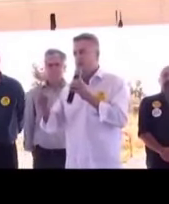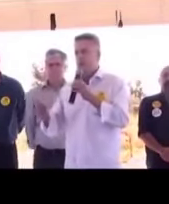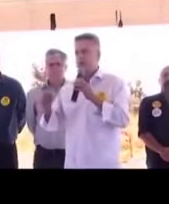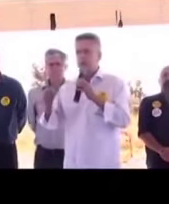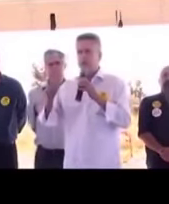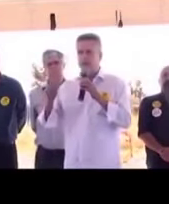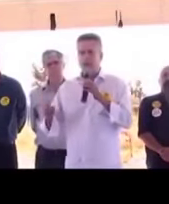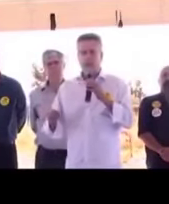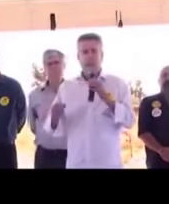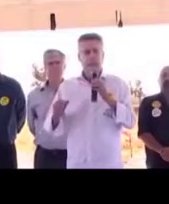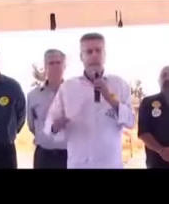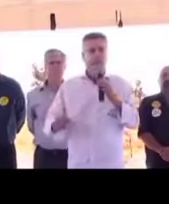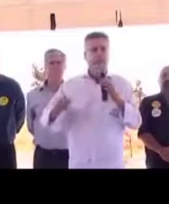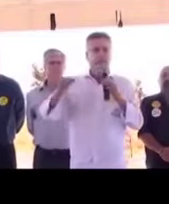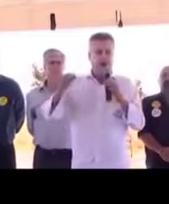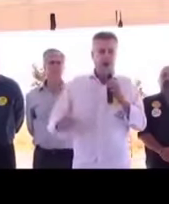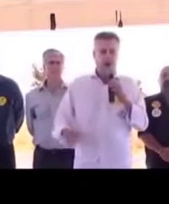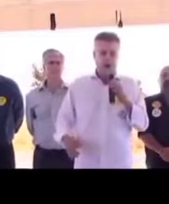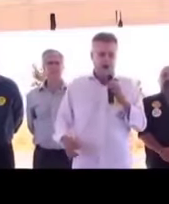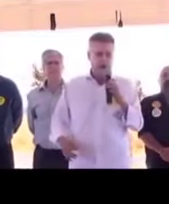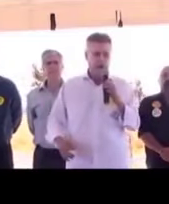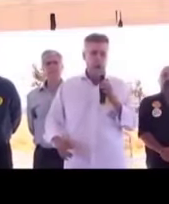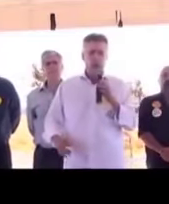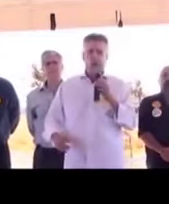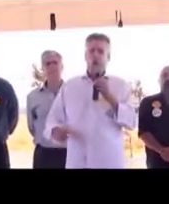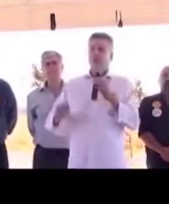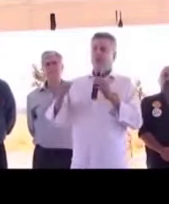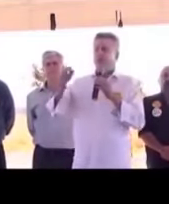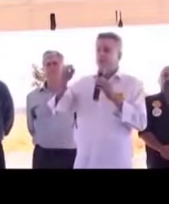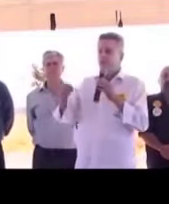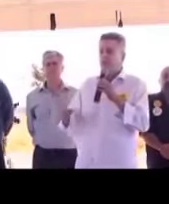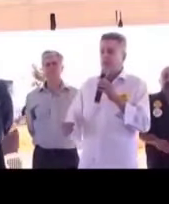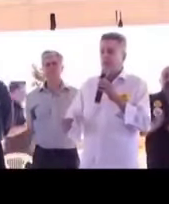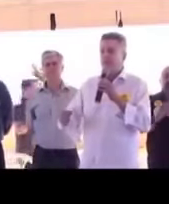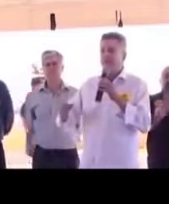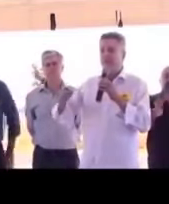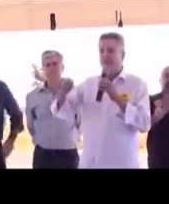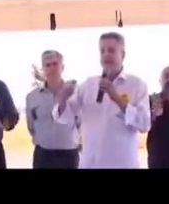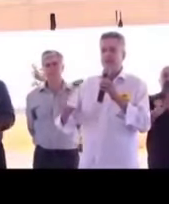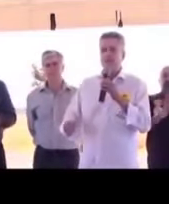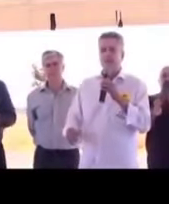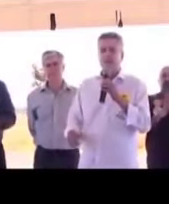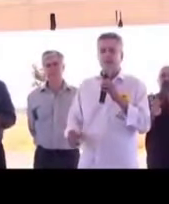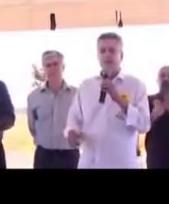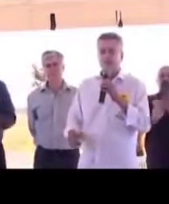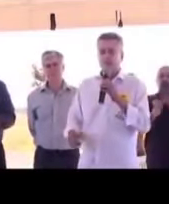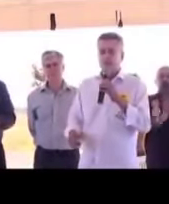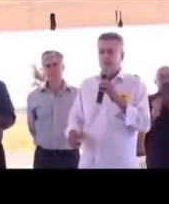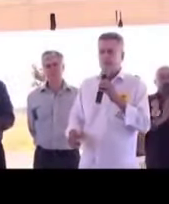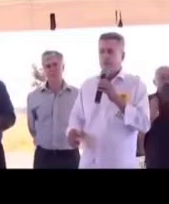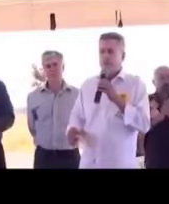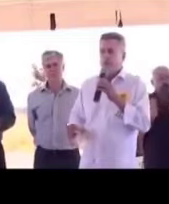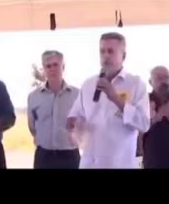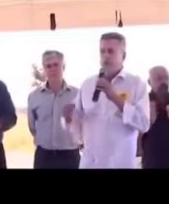setores do Distrito Federal estão sentindo. Por quê? Porque falta governo. Nós temos hoje uma gestão...